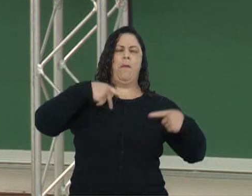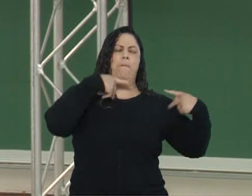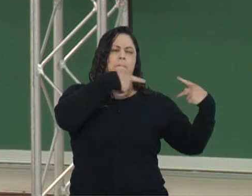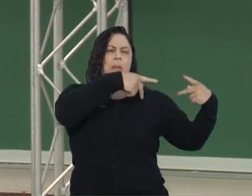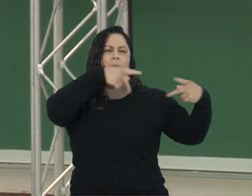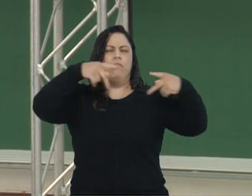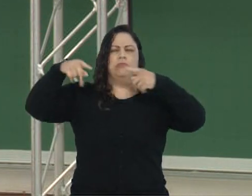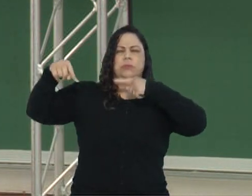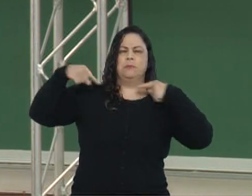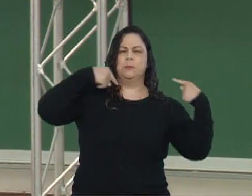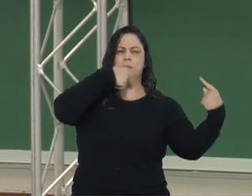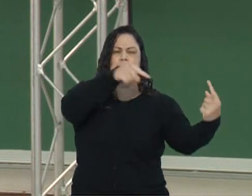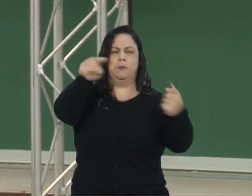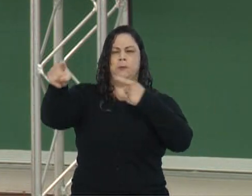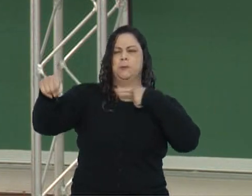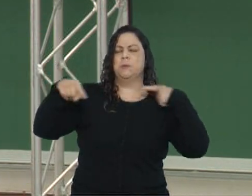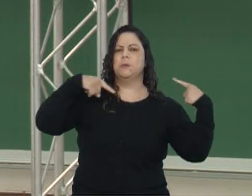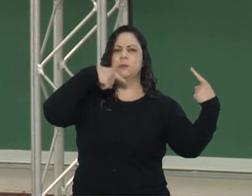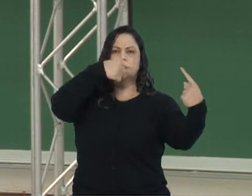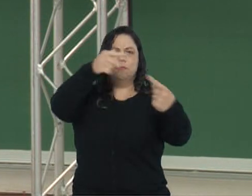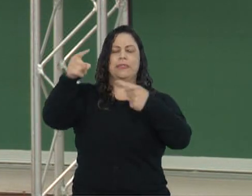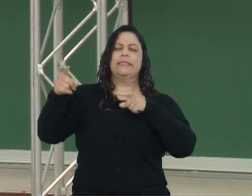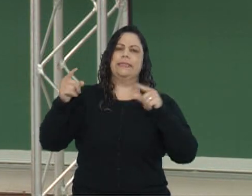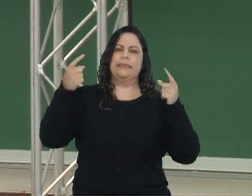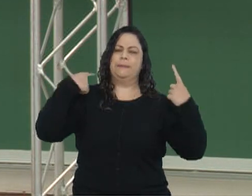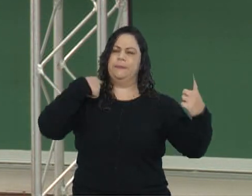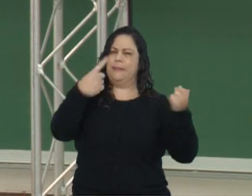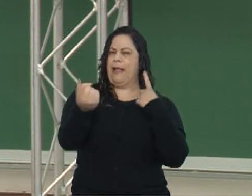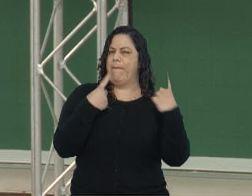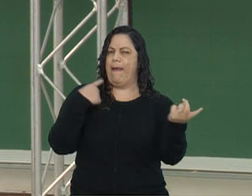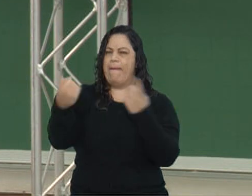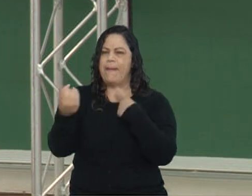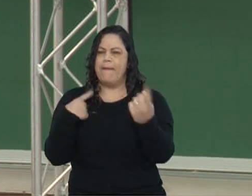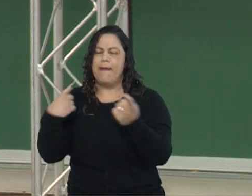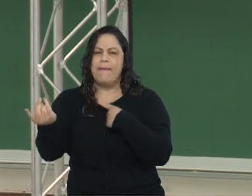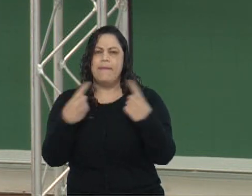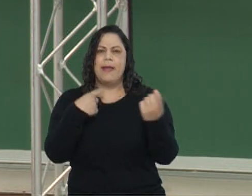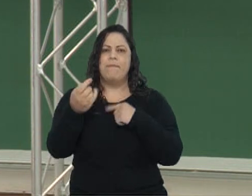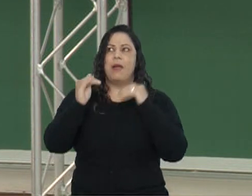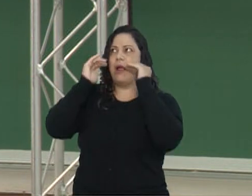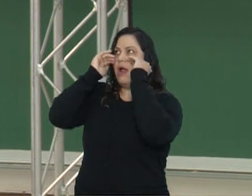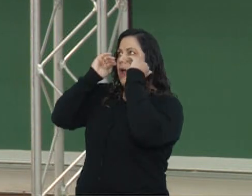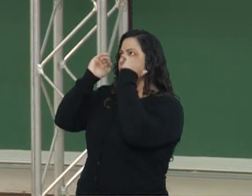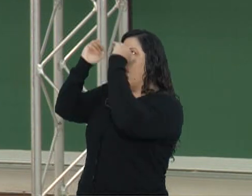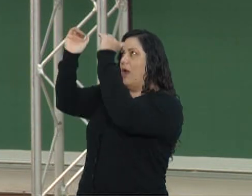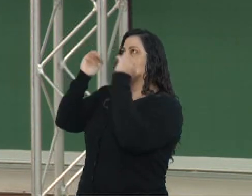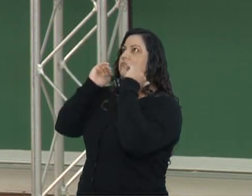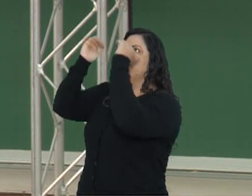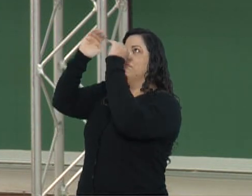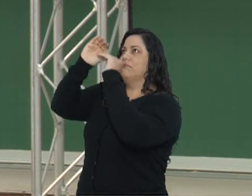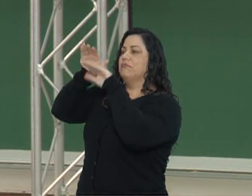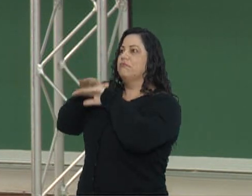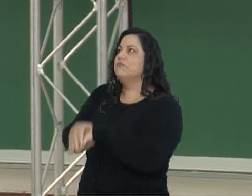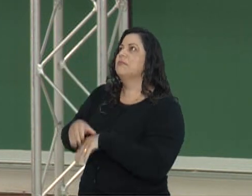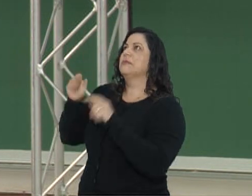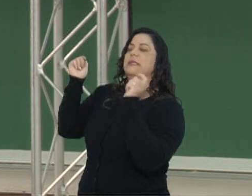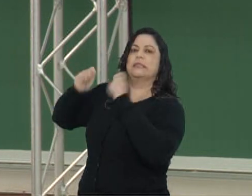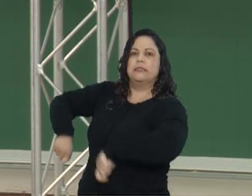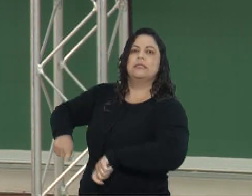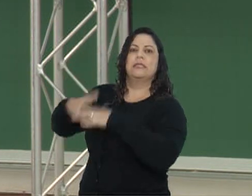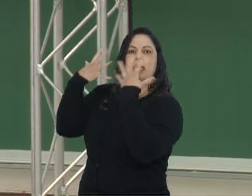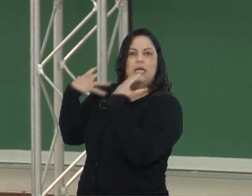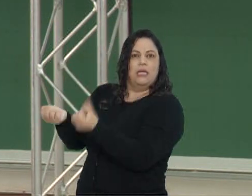guia pós-guerra que vinha com uma noção de ultranacionalismo, a população às vezes comprava um pouco aquela